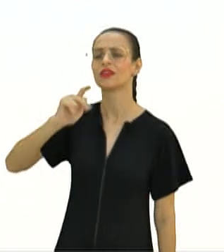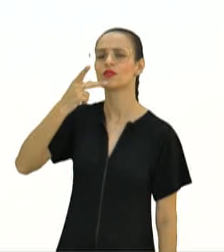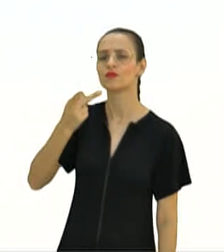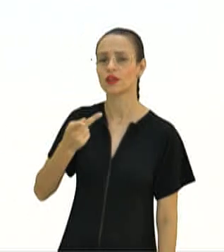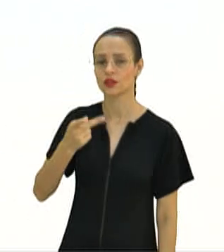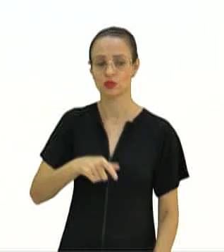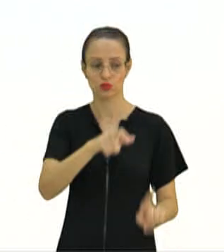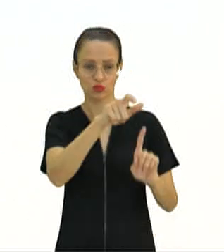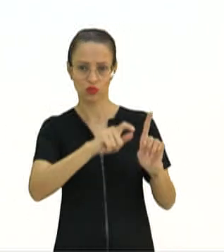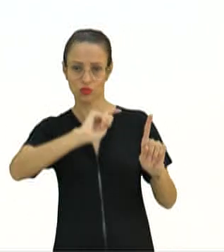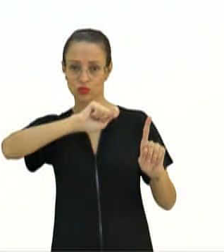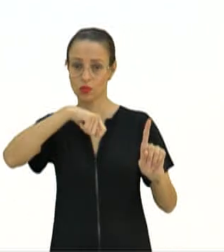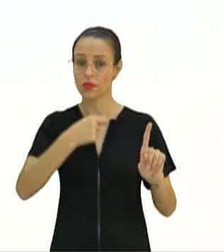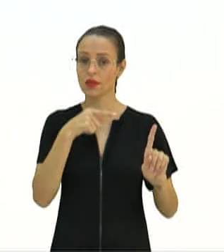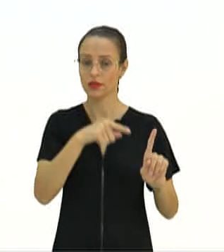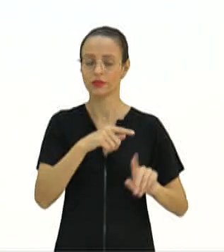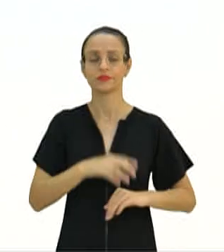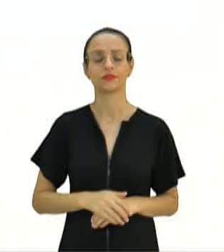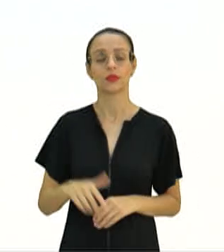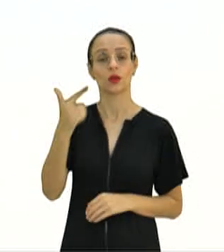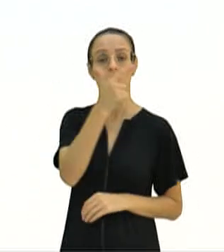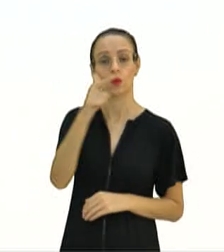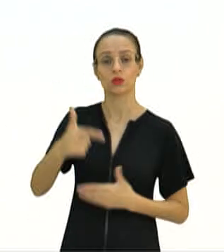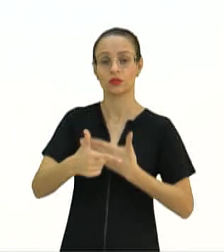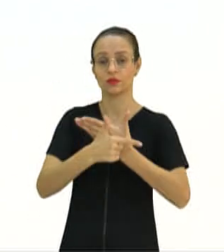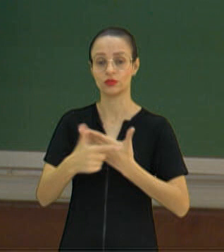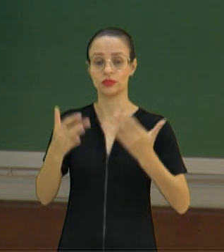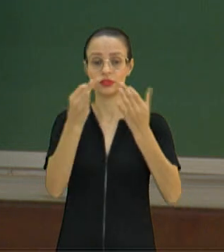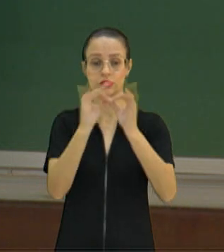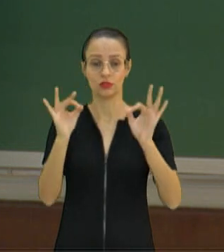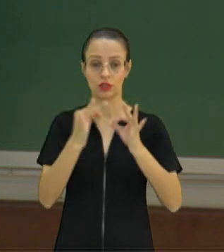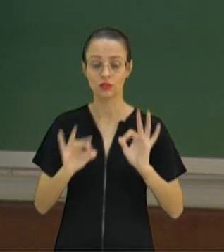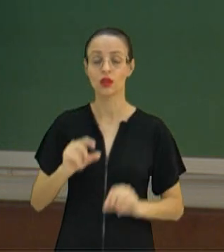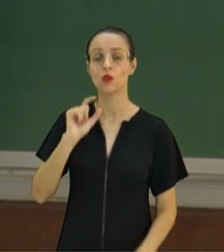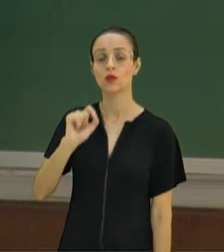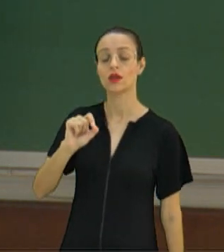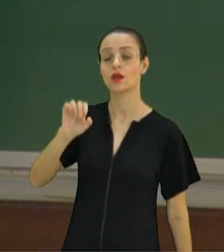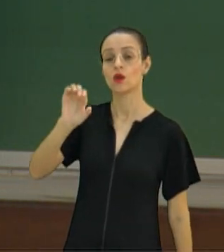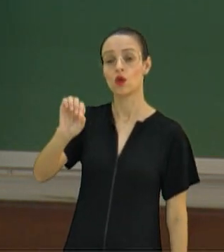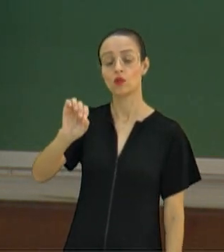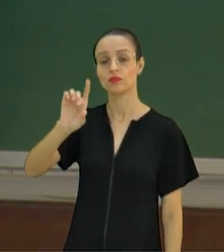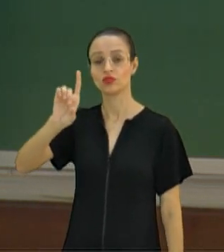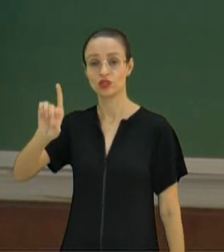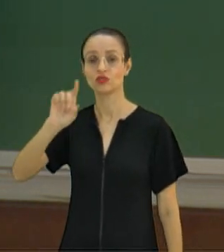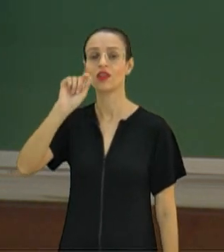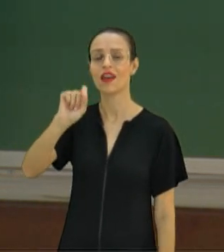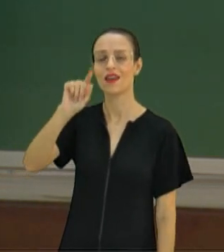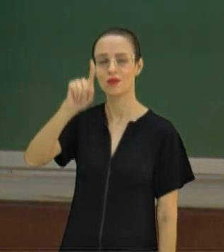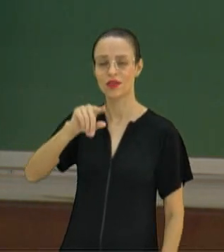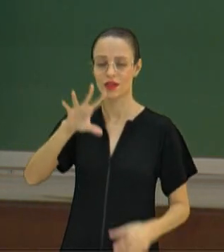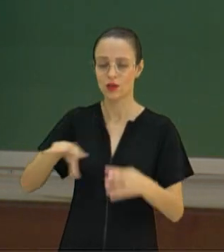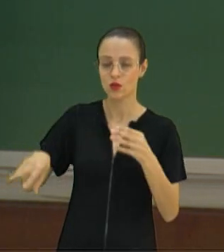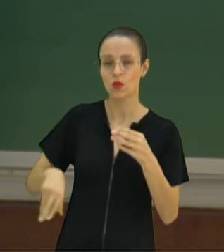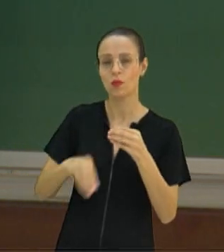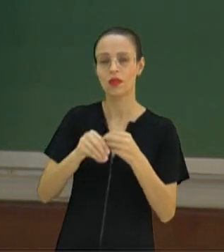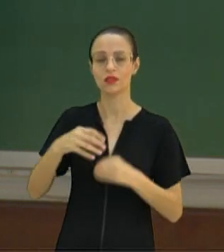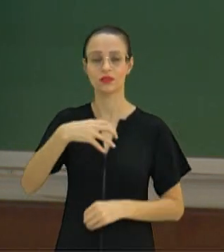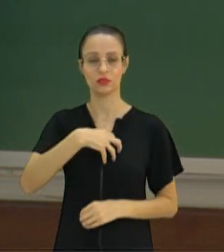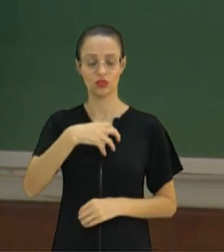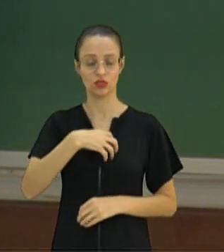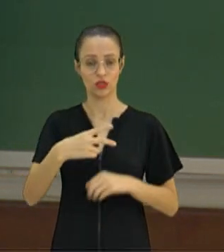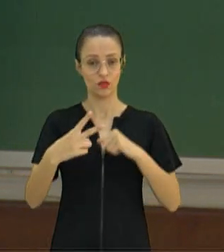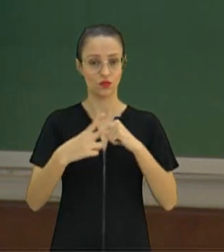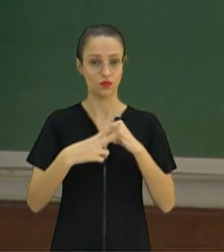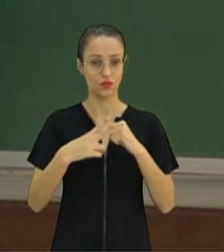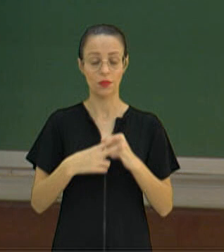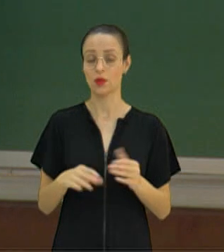É o sujeito, né? Outra função sintática, o objeto direto, é o termo que completa o sentido dos verbos,